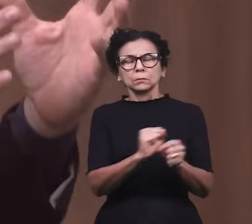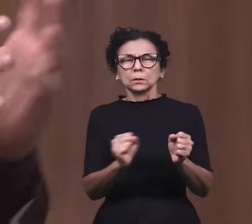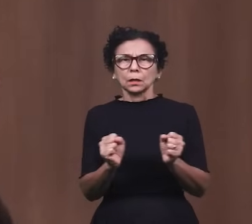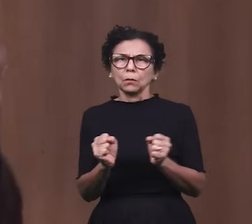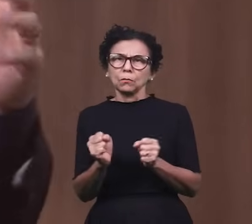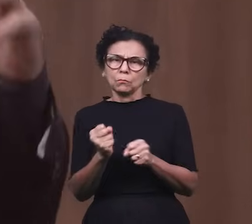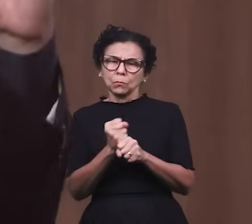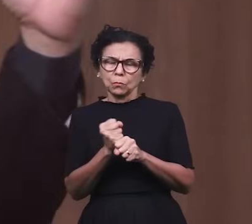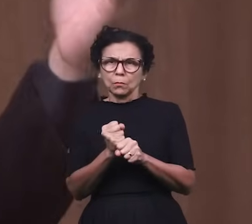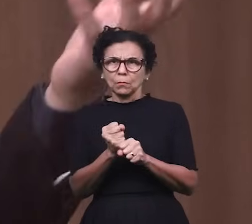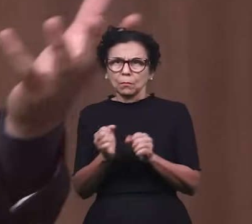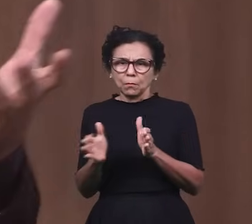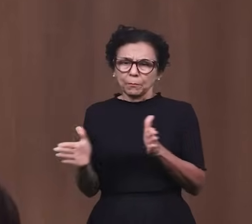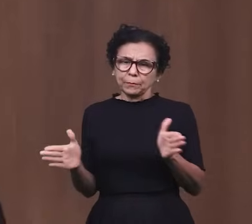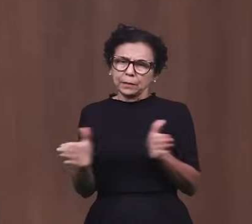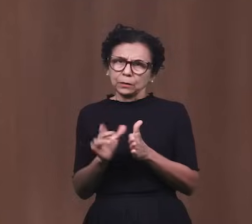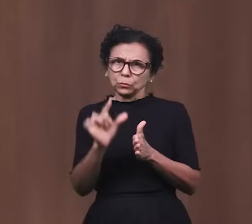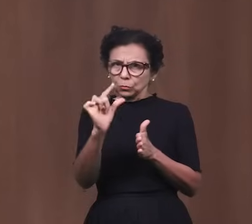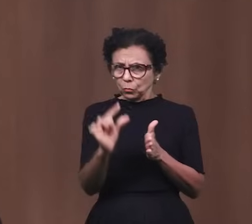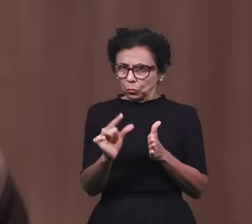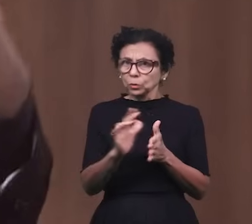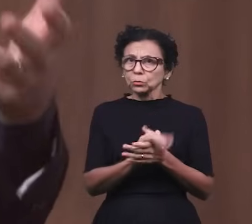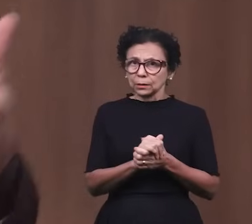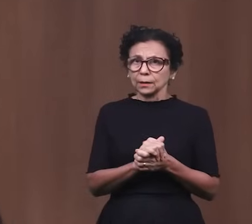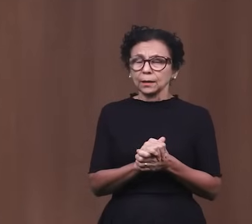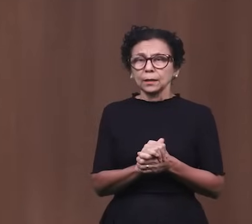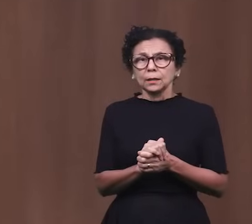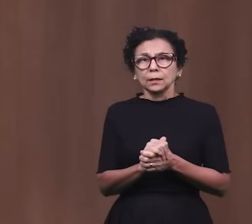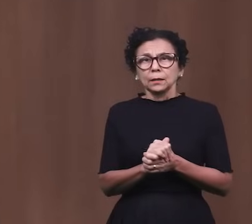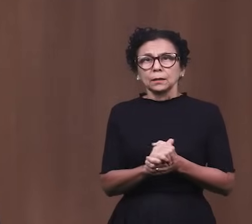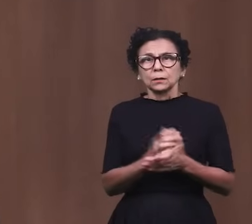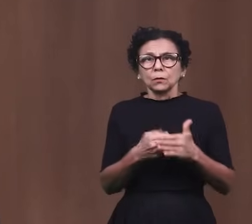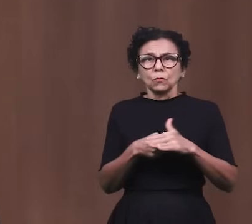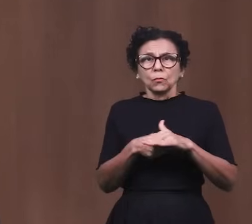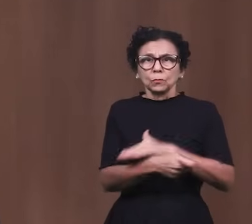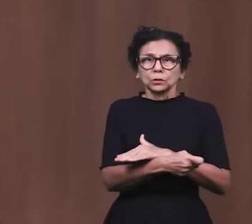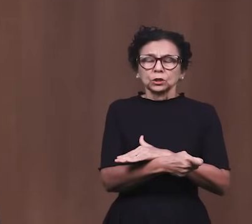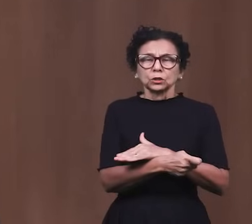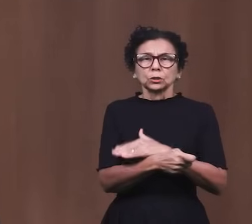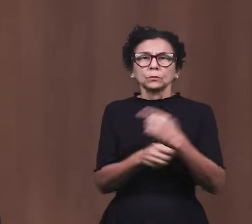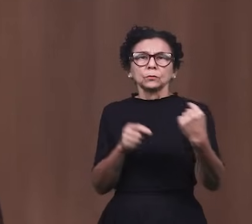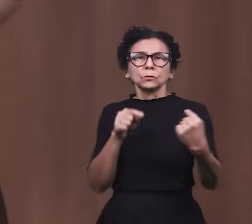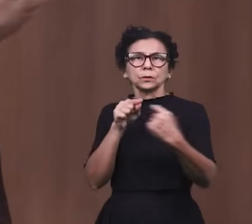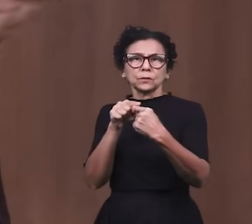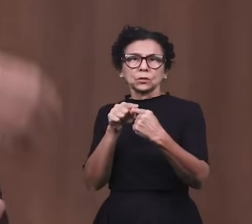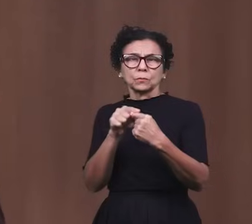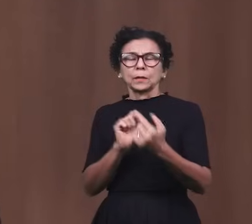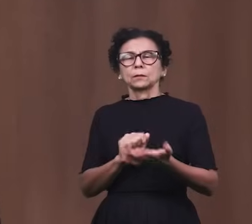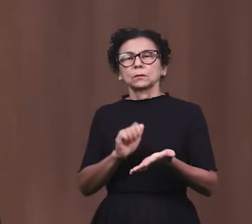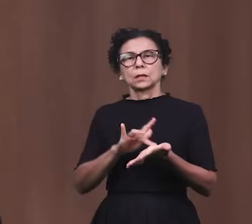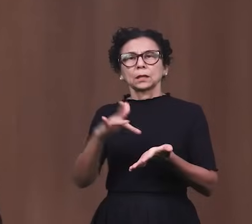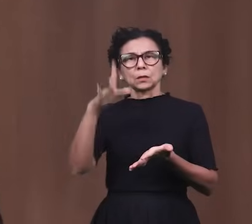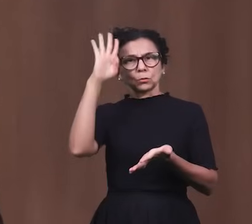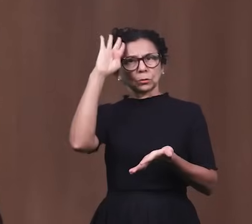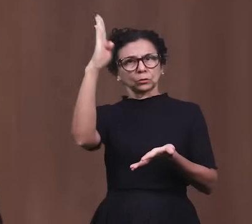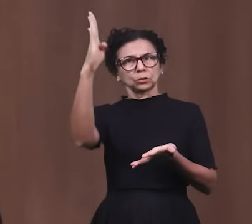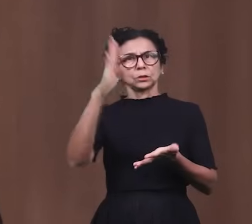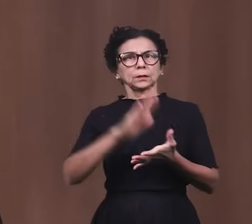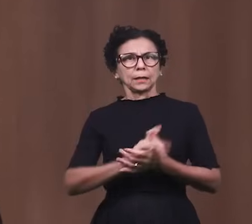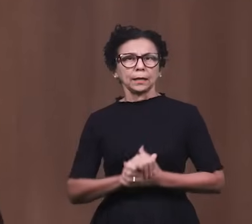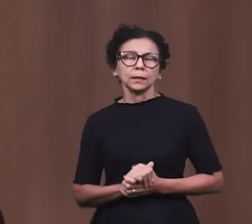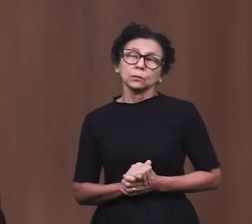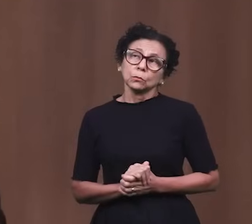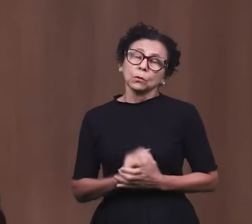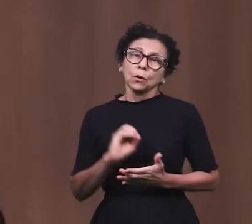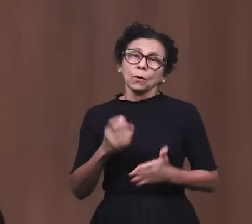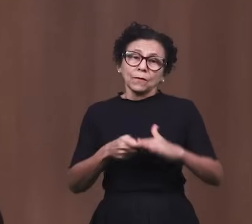dinheiro nessa linha do Goal Based Investment, que é um investimento baseado em objetivos, eu vou direcionar para um investimento